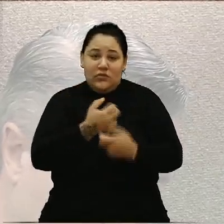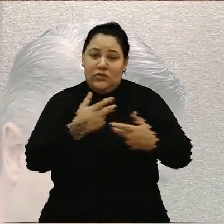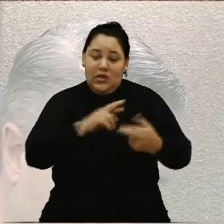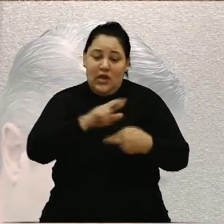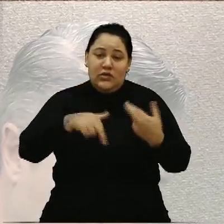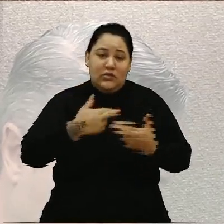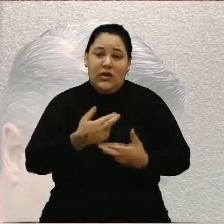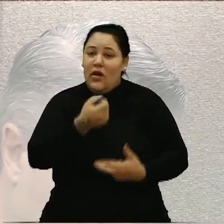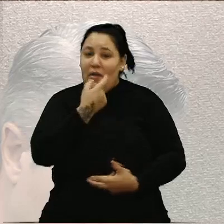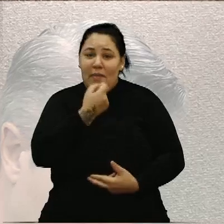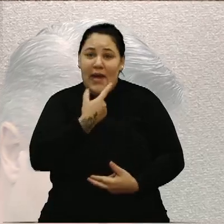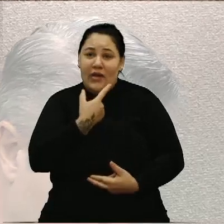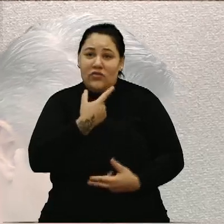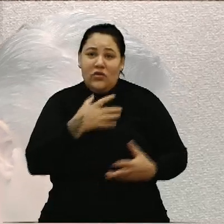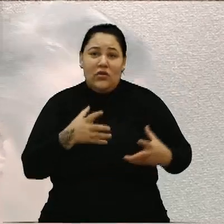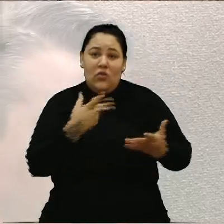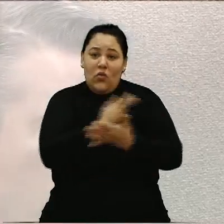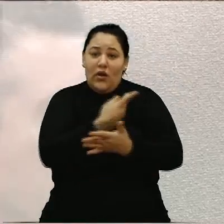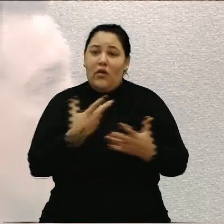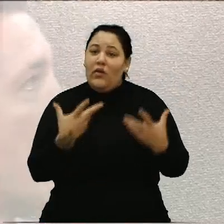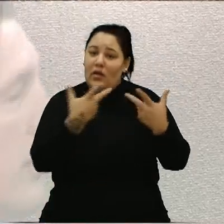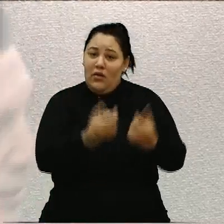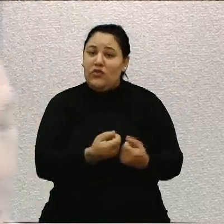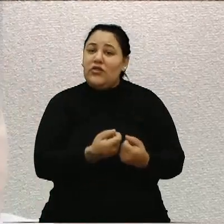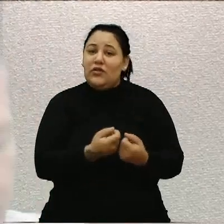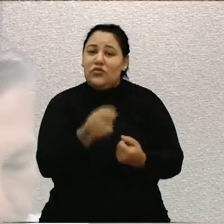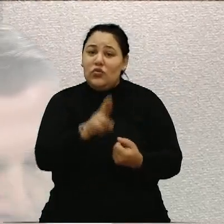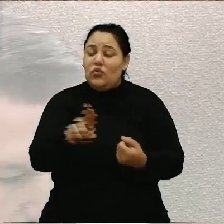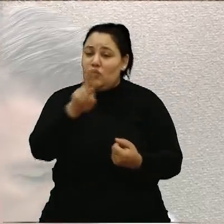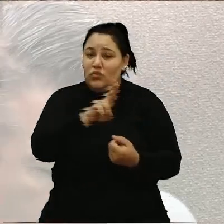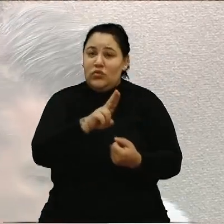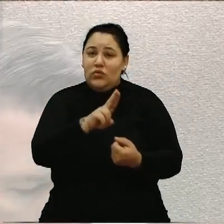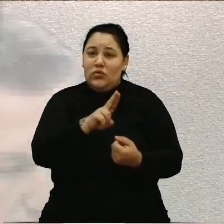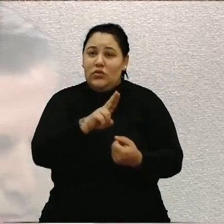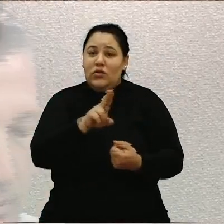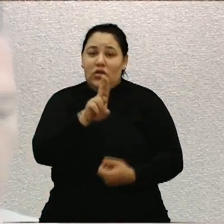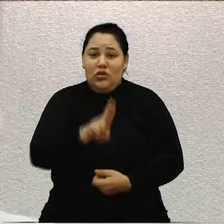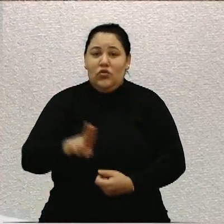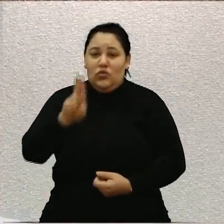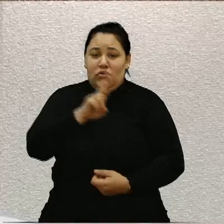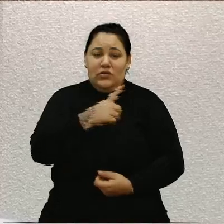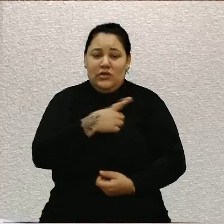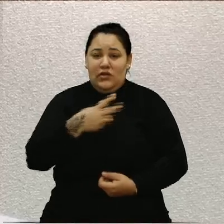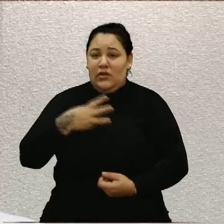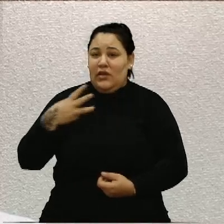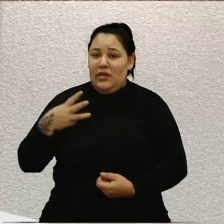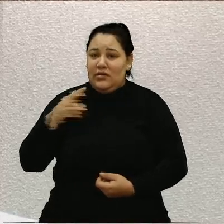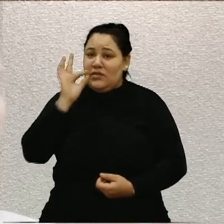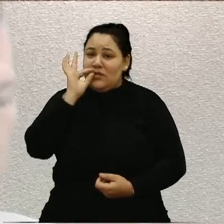da droga está na quantidade, está no uso. E esse uso de 133